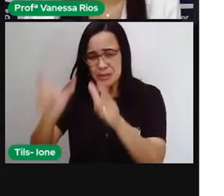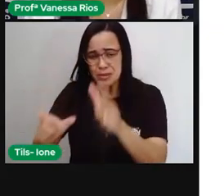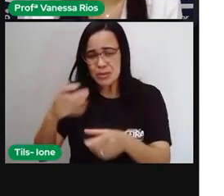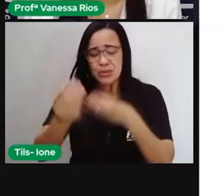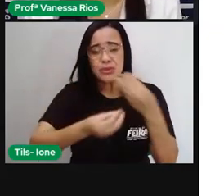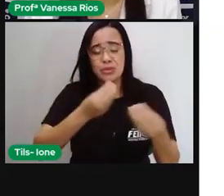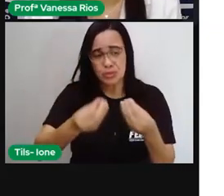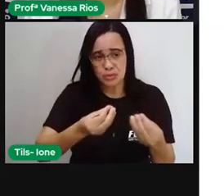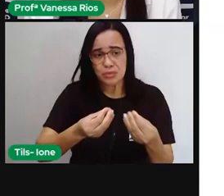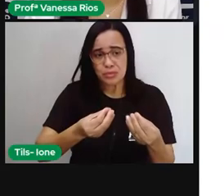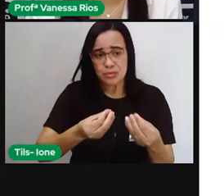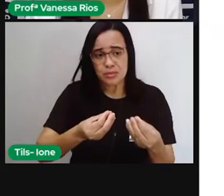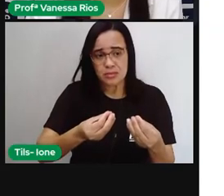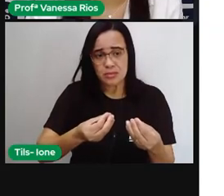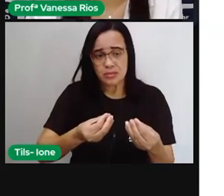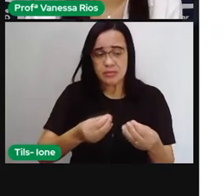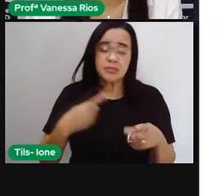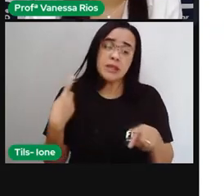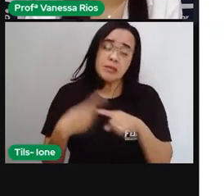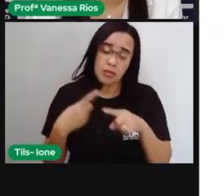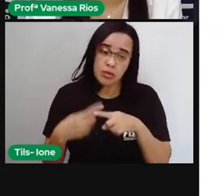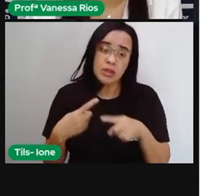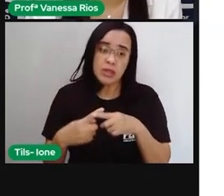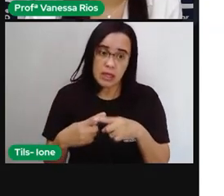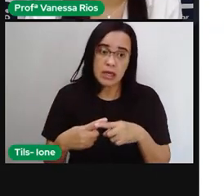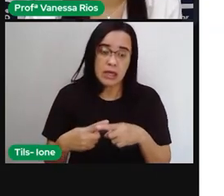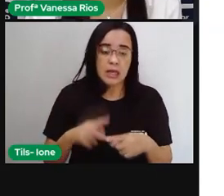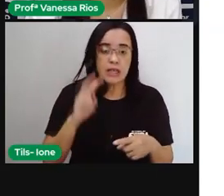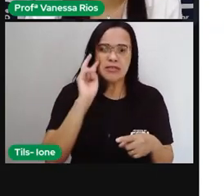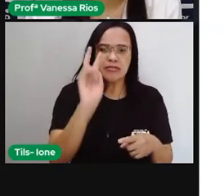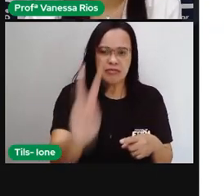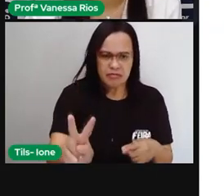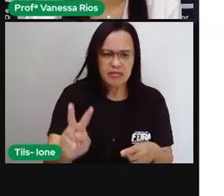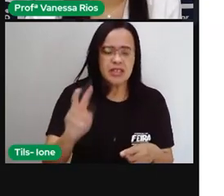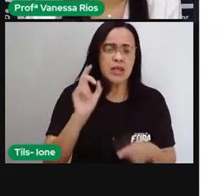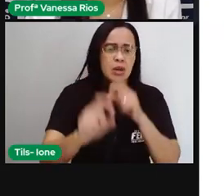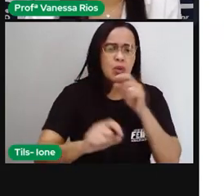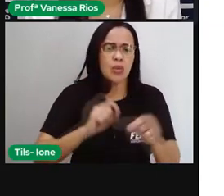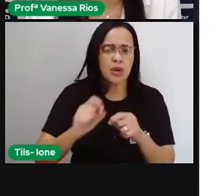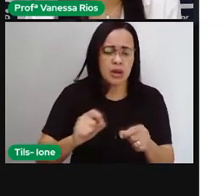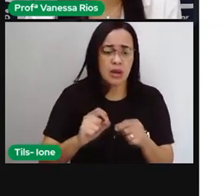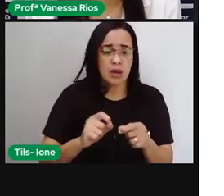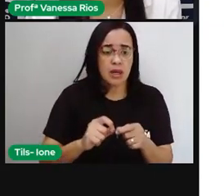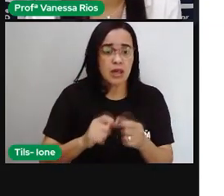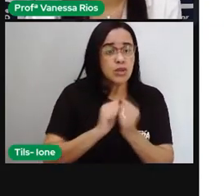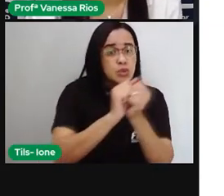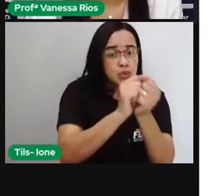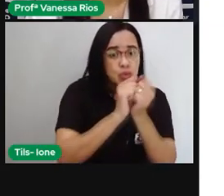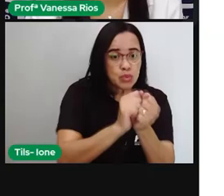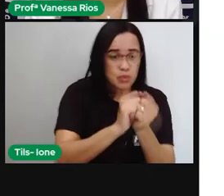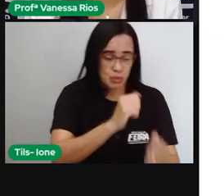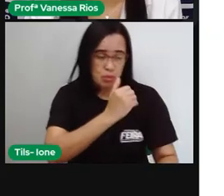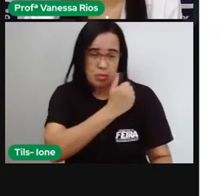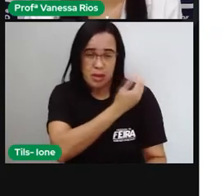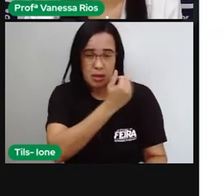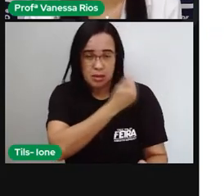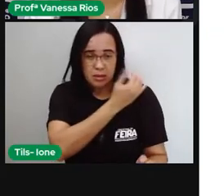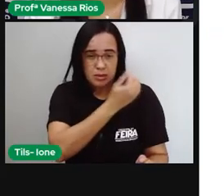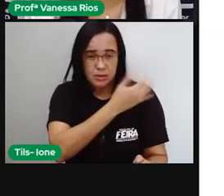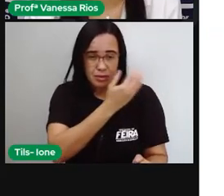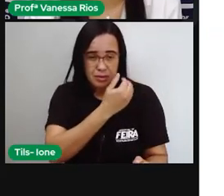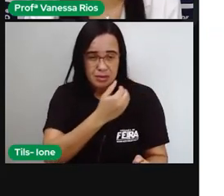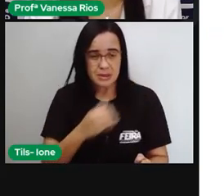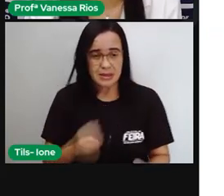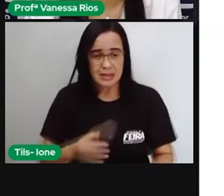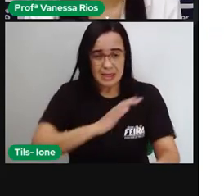prejudiciais, porque em muitas situações trazem aí também a violência, trazem o descaso, trazem uma forma